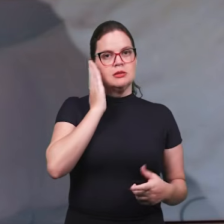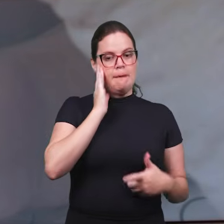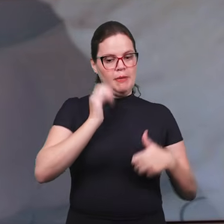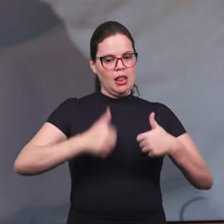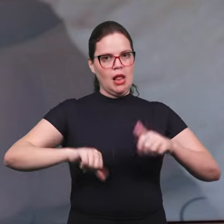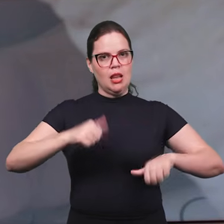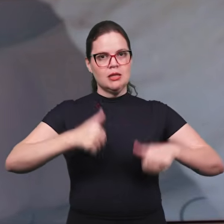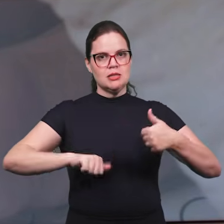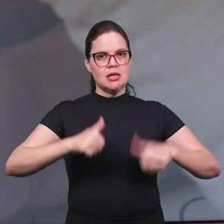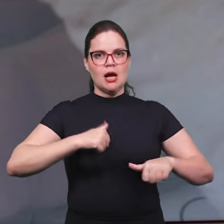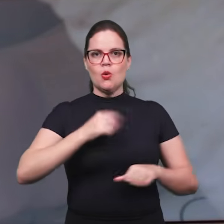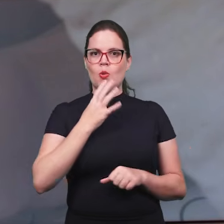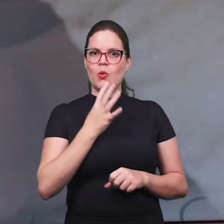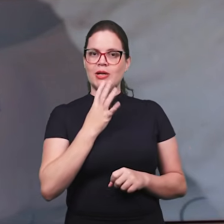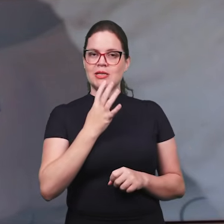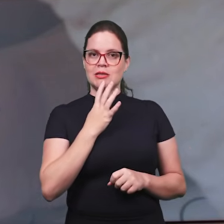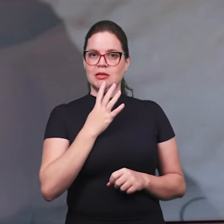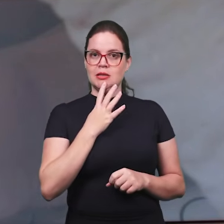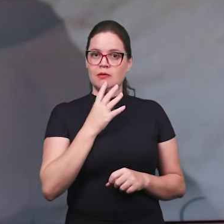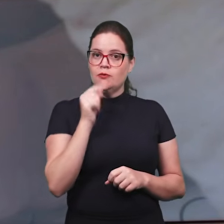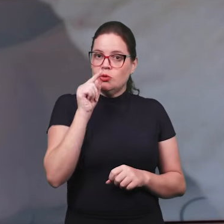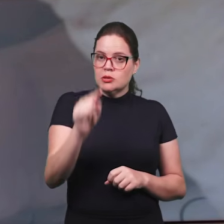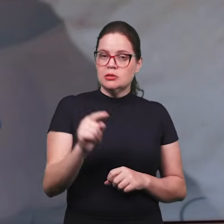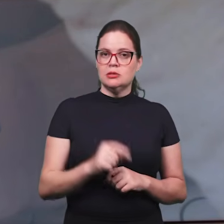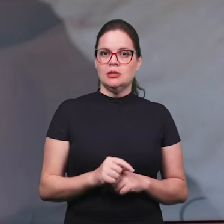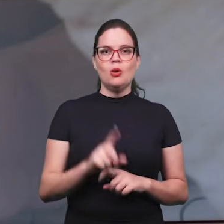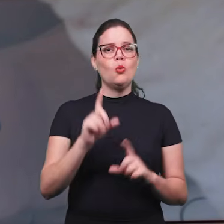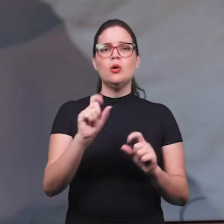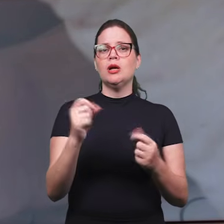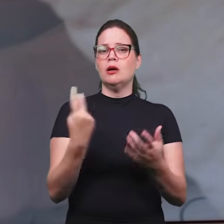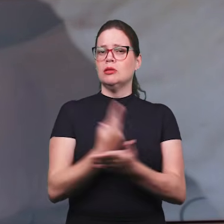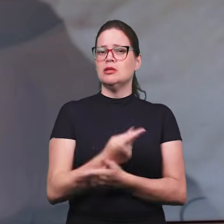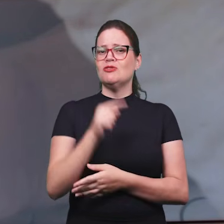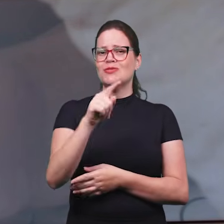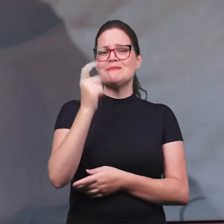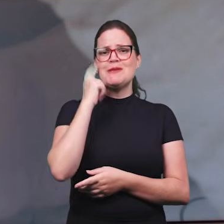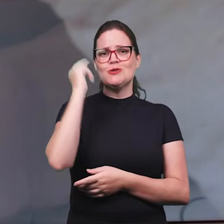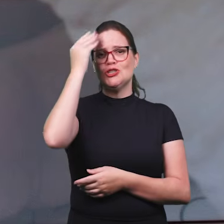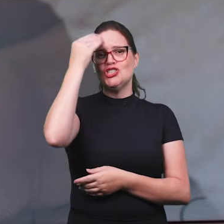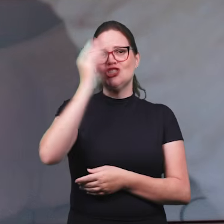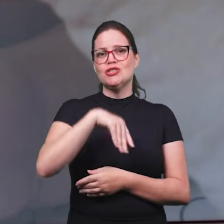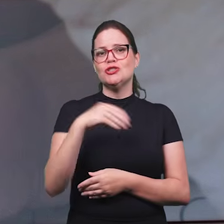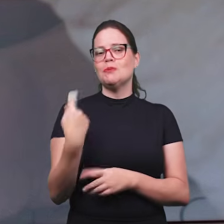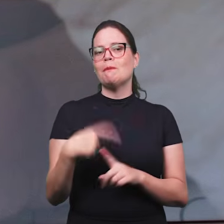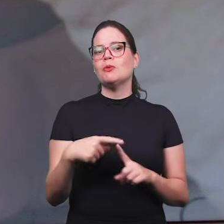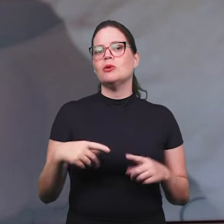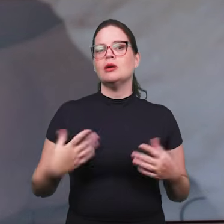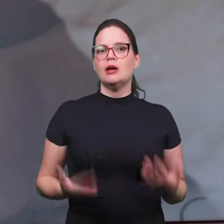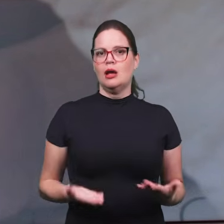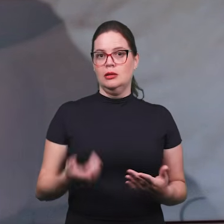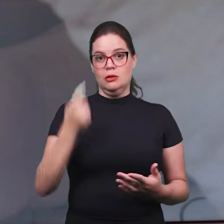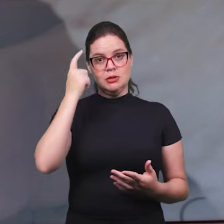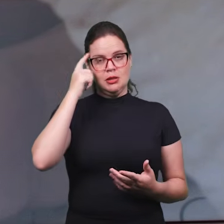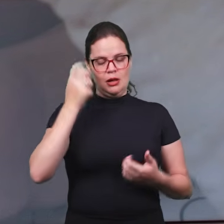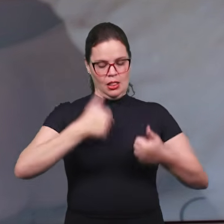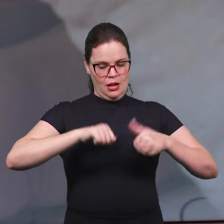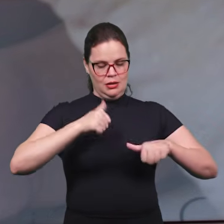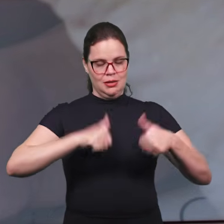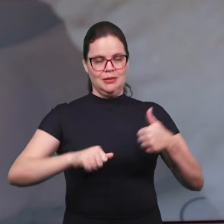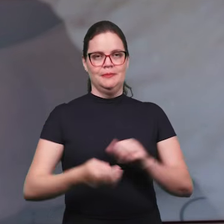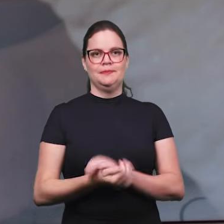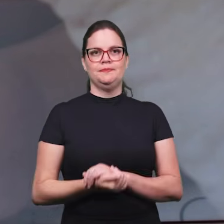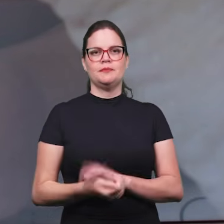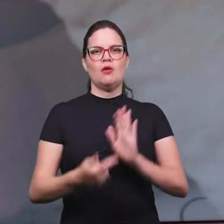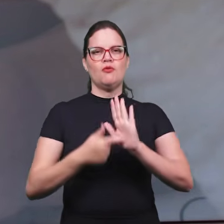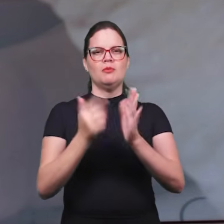diagnóstico. Conhecer, no seu caso, o que te levou a desistir do projeto de estudos. E eu